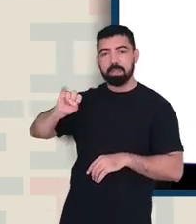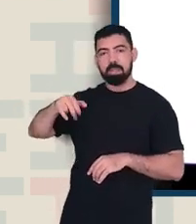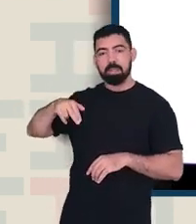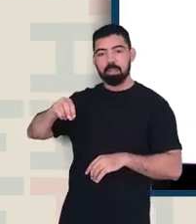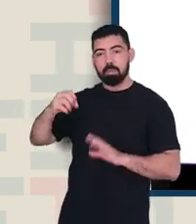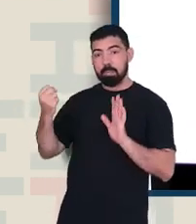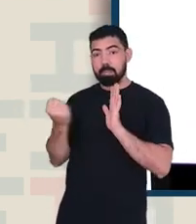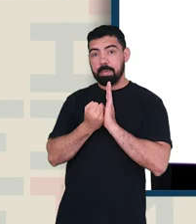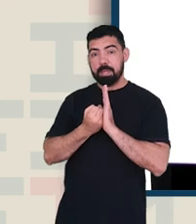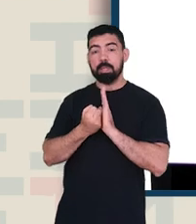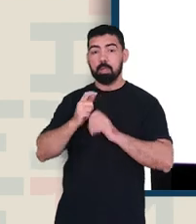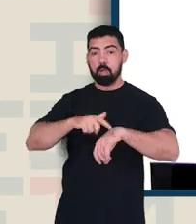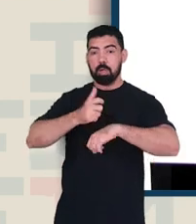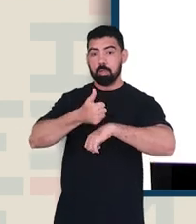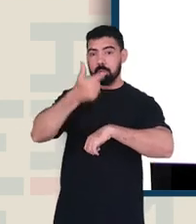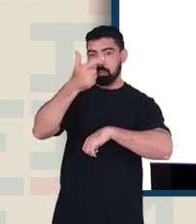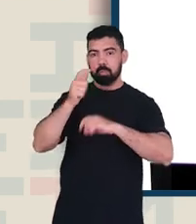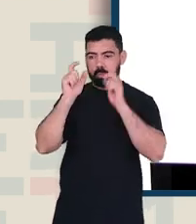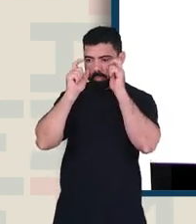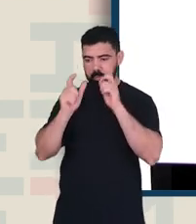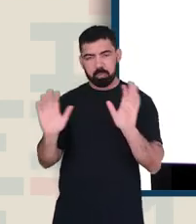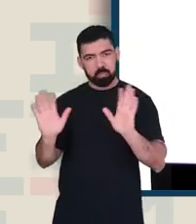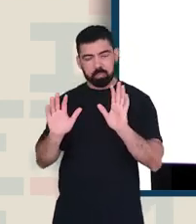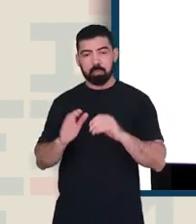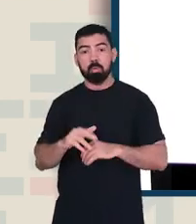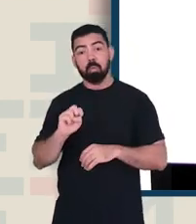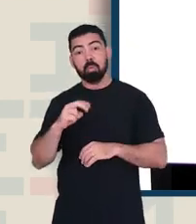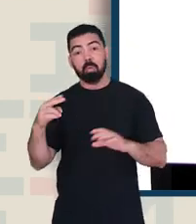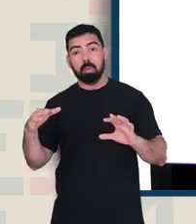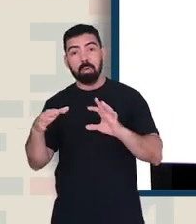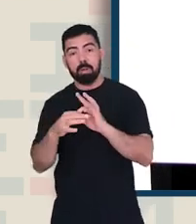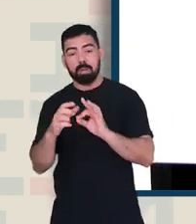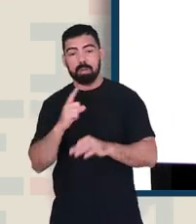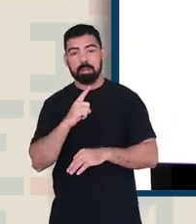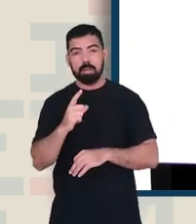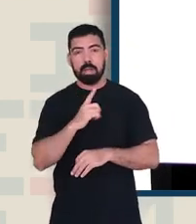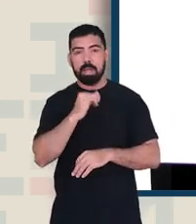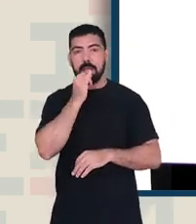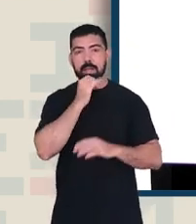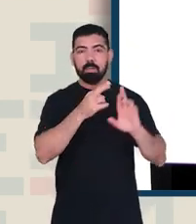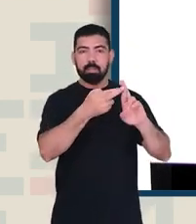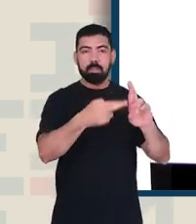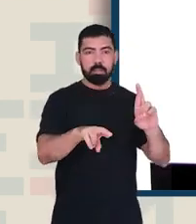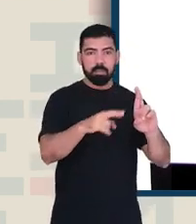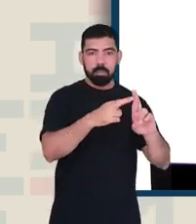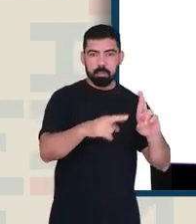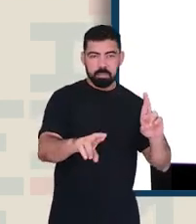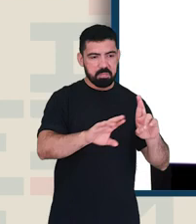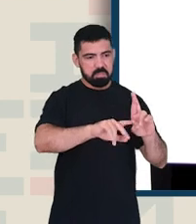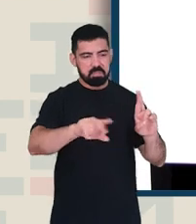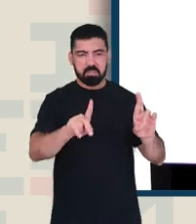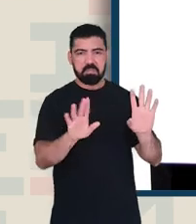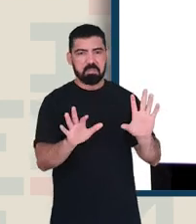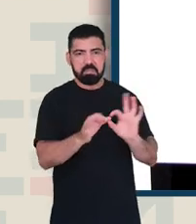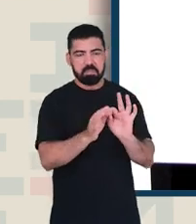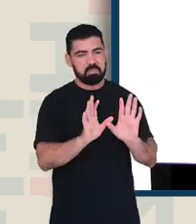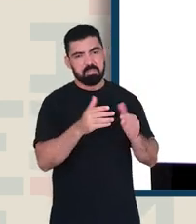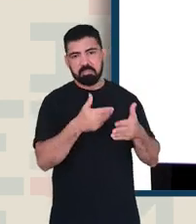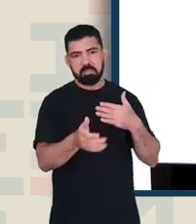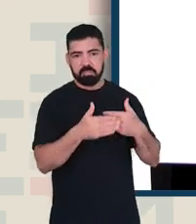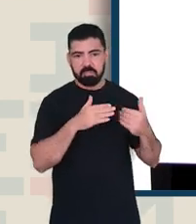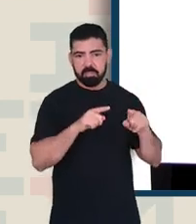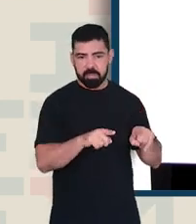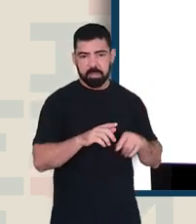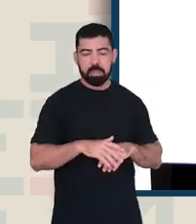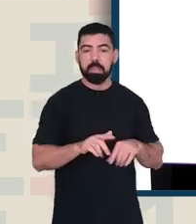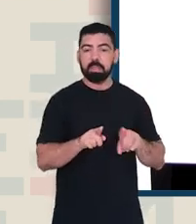meio-dia, não nos interessa a associação que tem com o culto, ou com a religião e tudo mais, E não